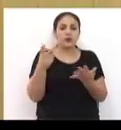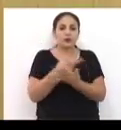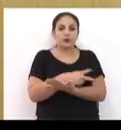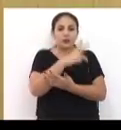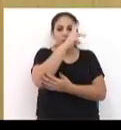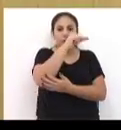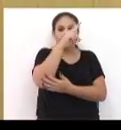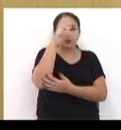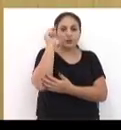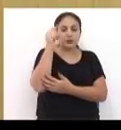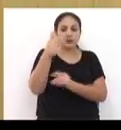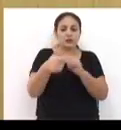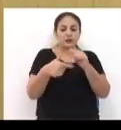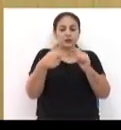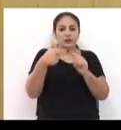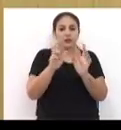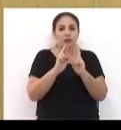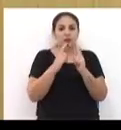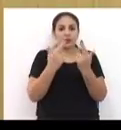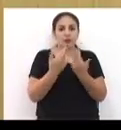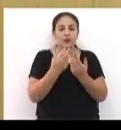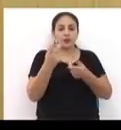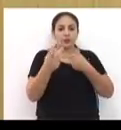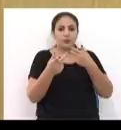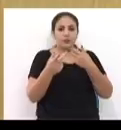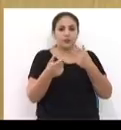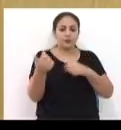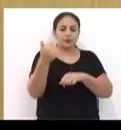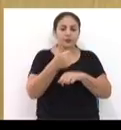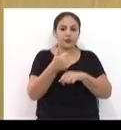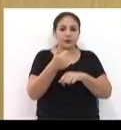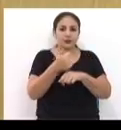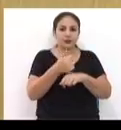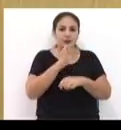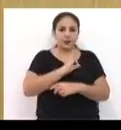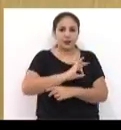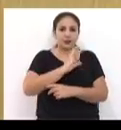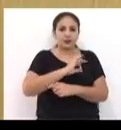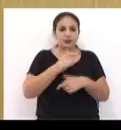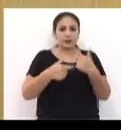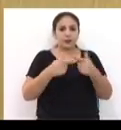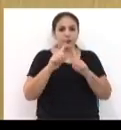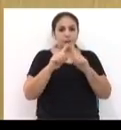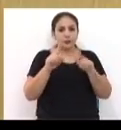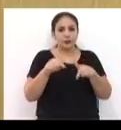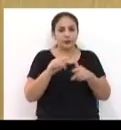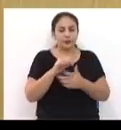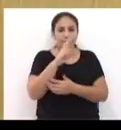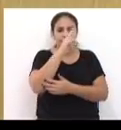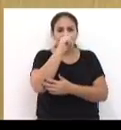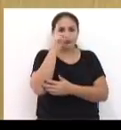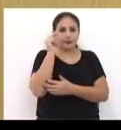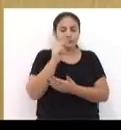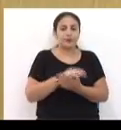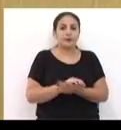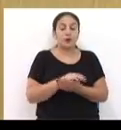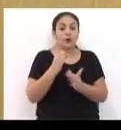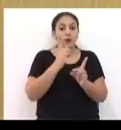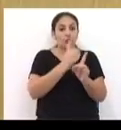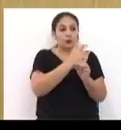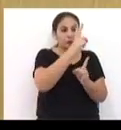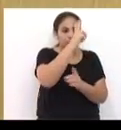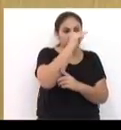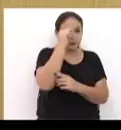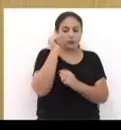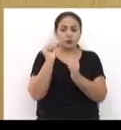na Prefeitura a segunda reunião para tratar da reposição salarial dos servidores municipais. O encontro entre o Executivo